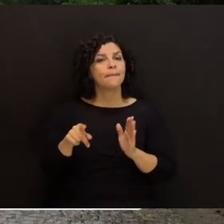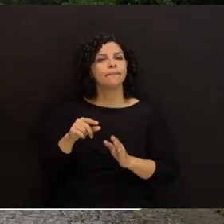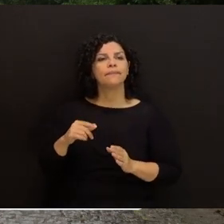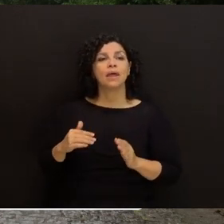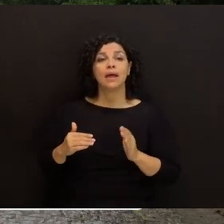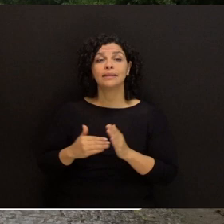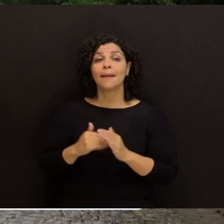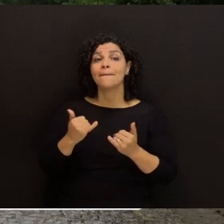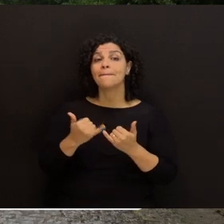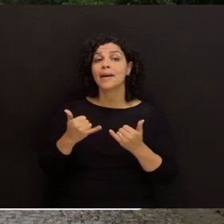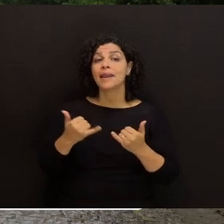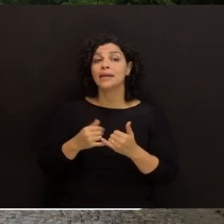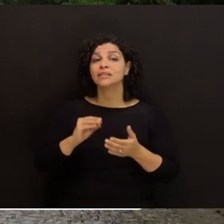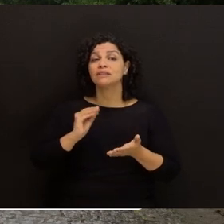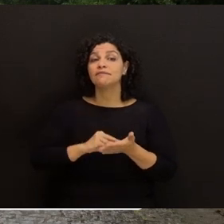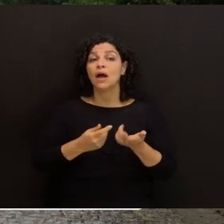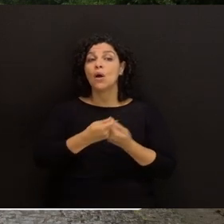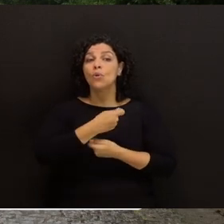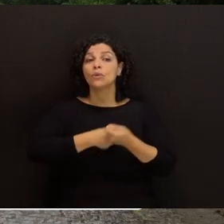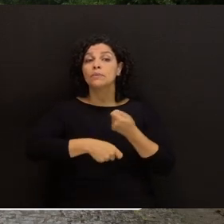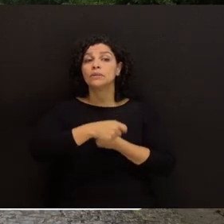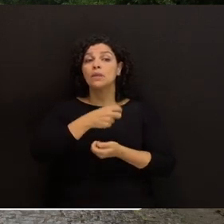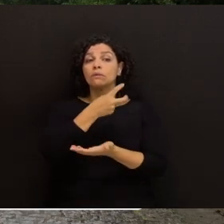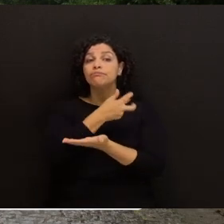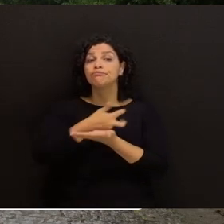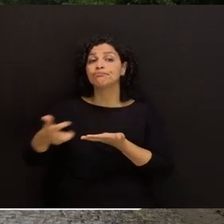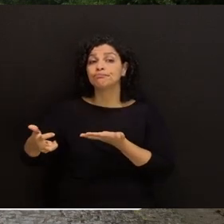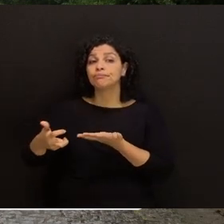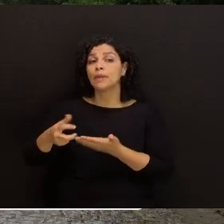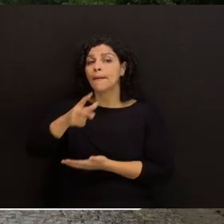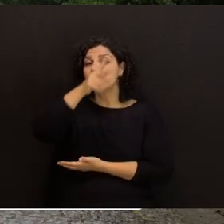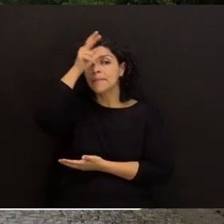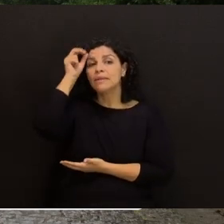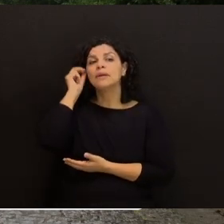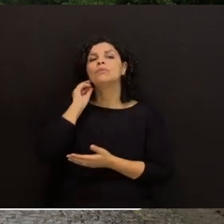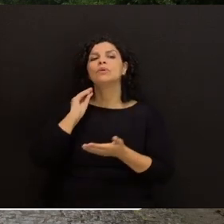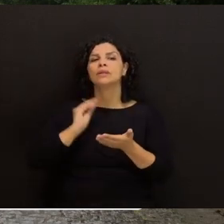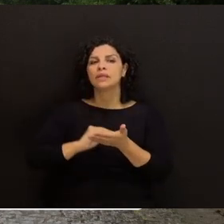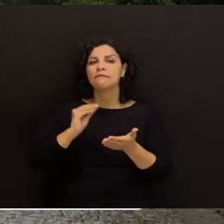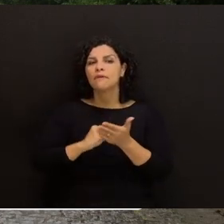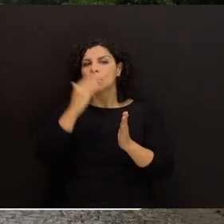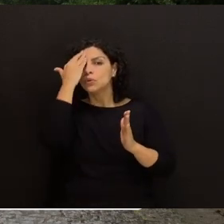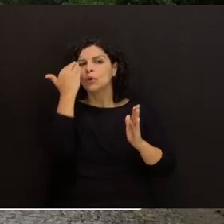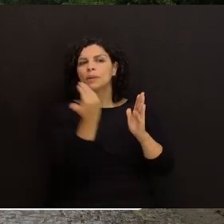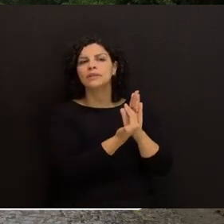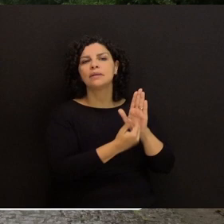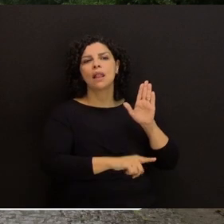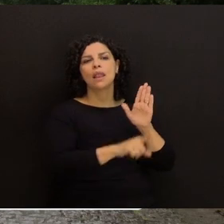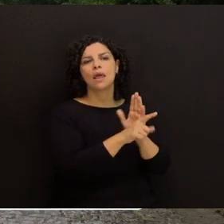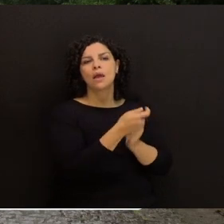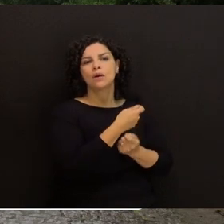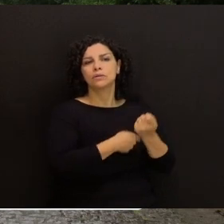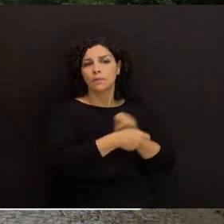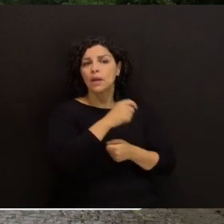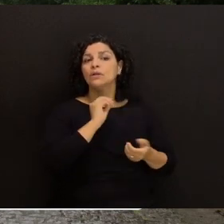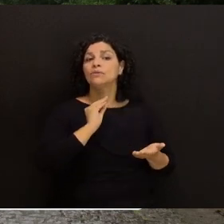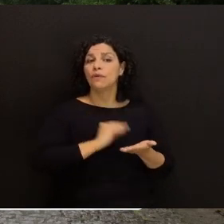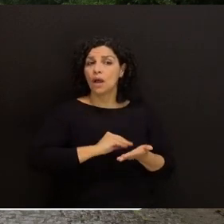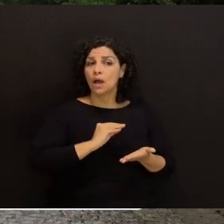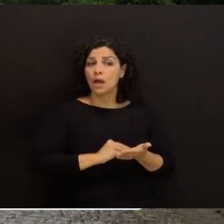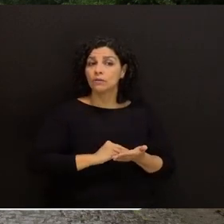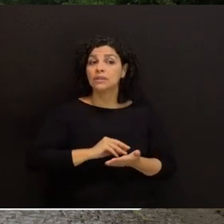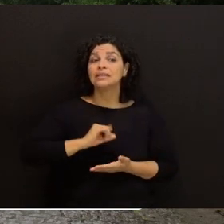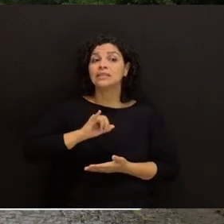improbidade administrativa cassação da prefeita por não cumprimento de lei orçamentária e se nunca